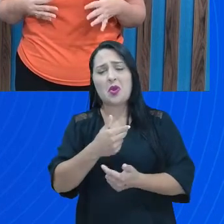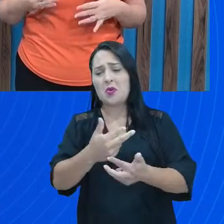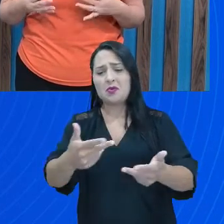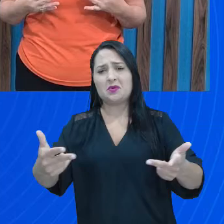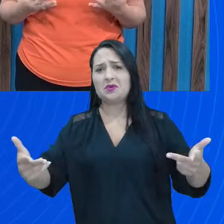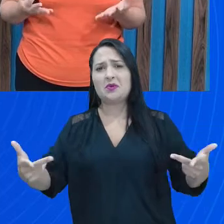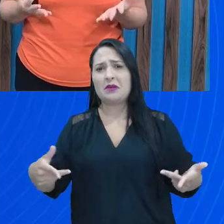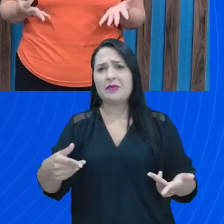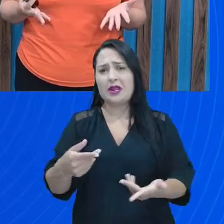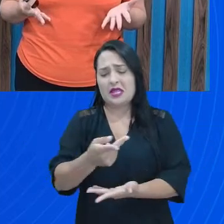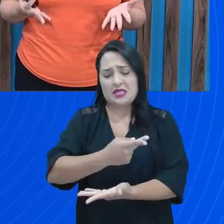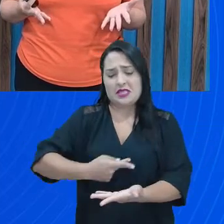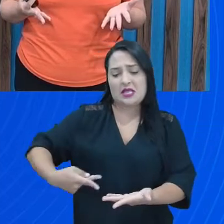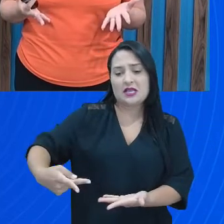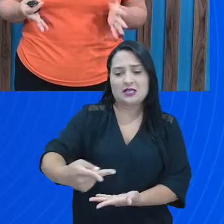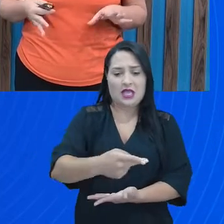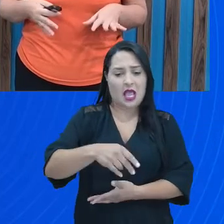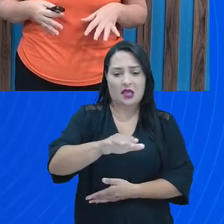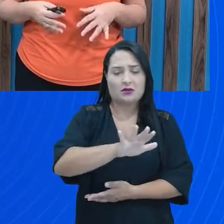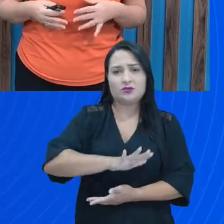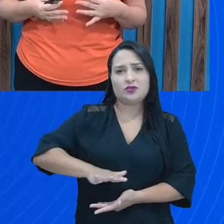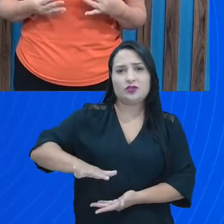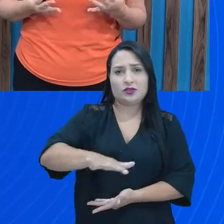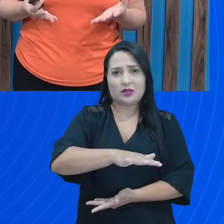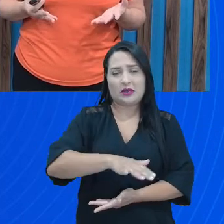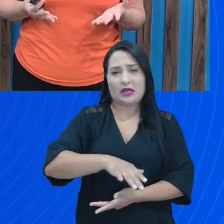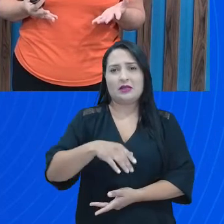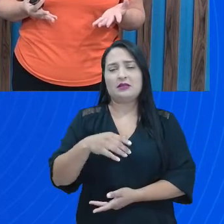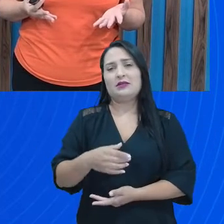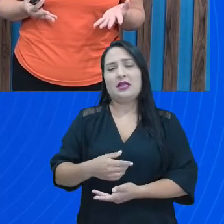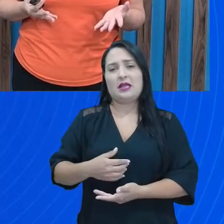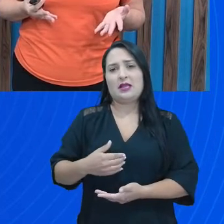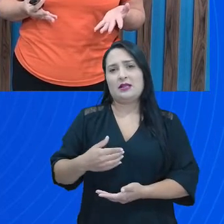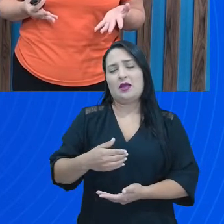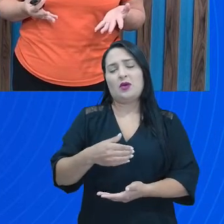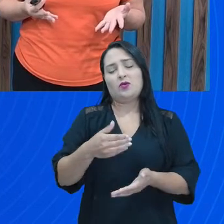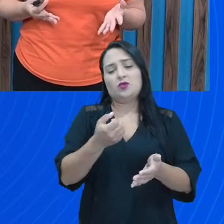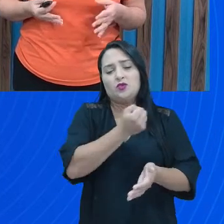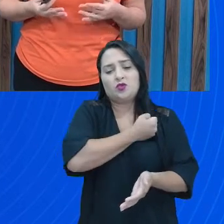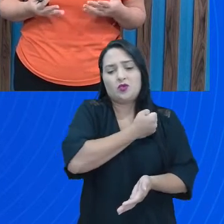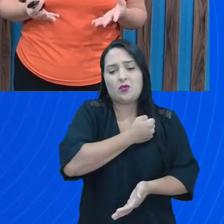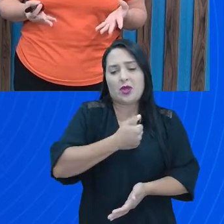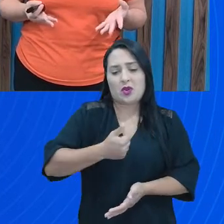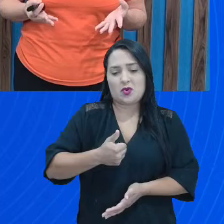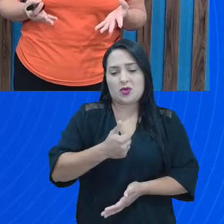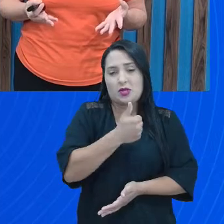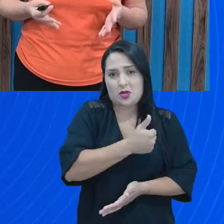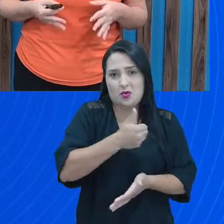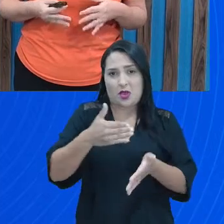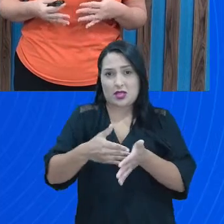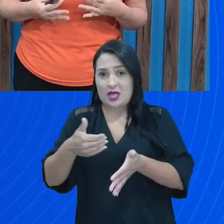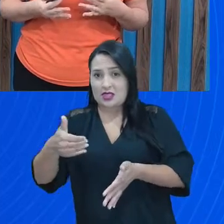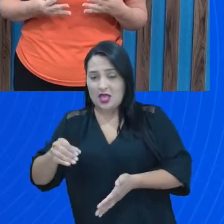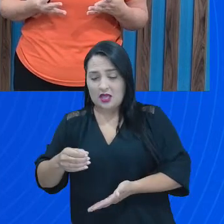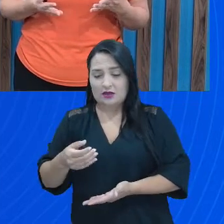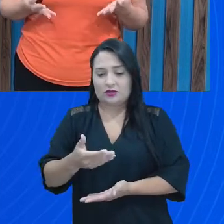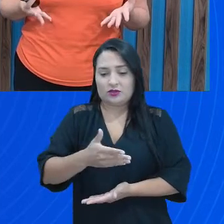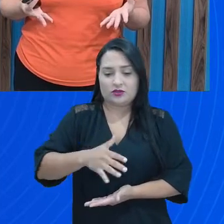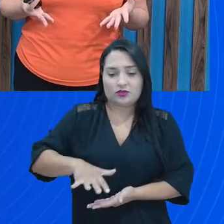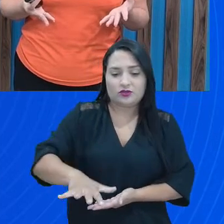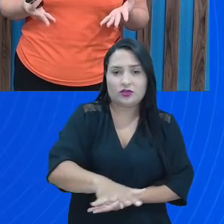marcar, desenhar a amarelinha no chão. Desenhar a sequência de números de 1 a 10. No chão, alguns já